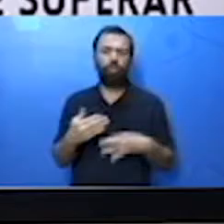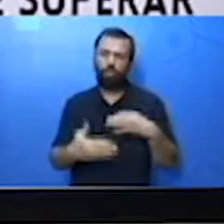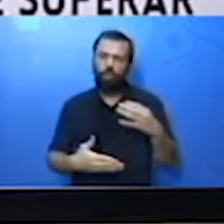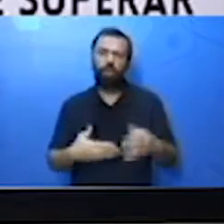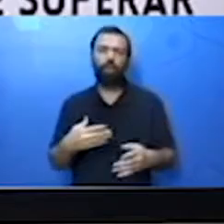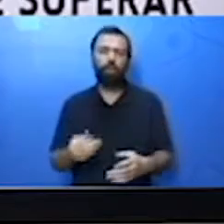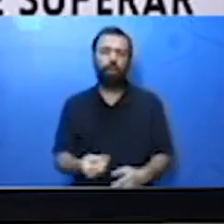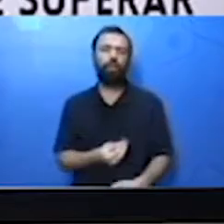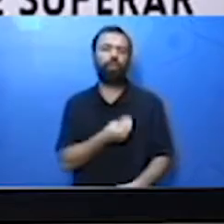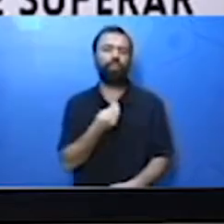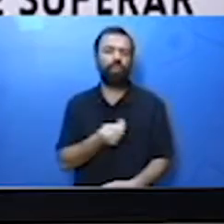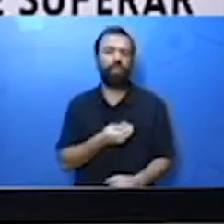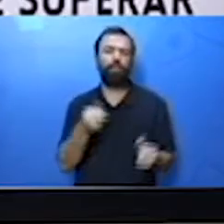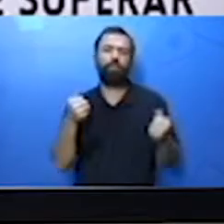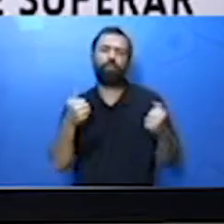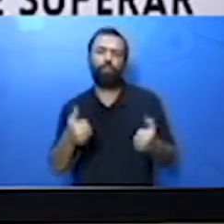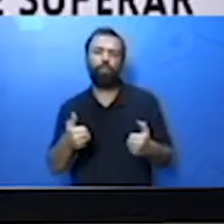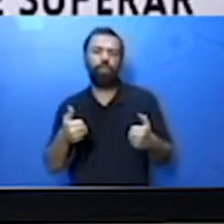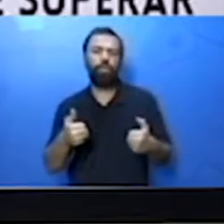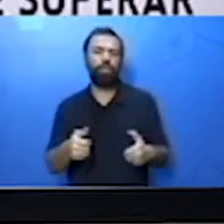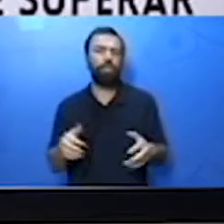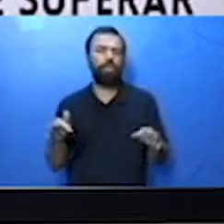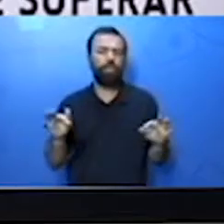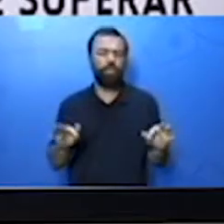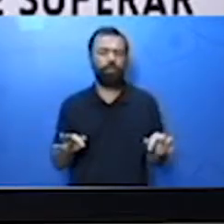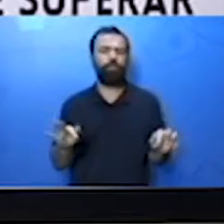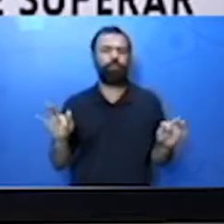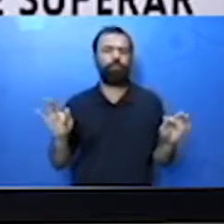juntos, saudáveis e felizes.